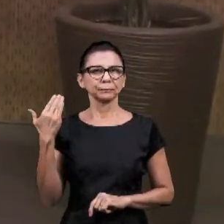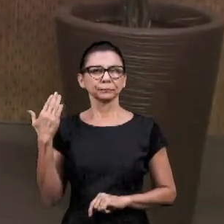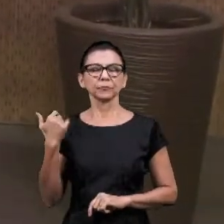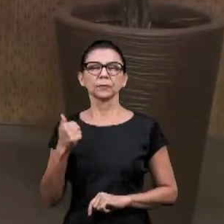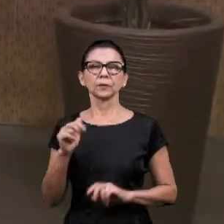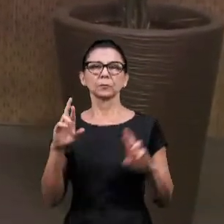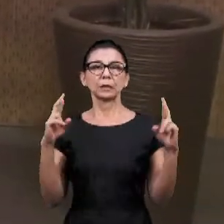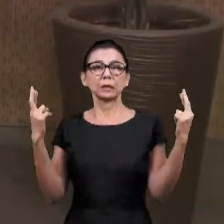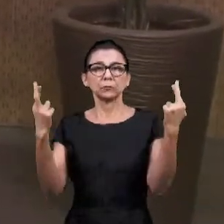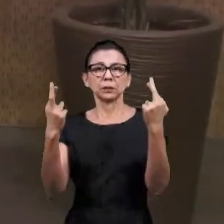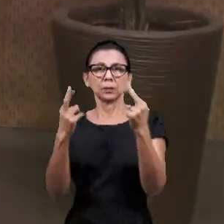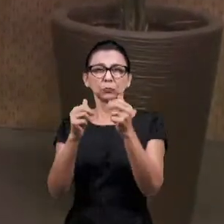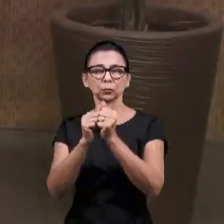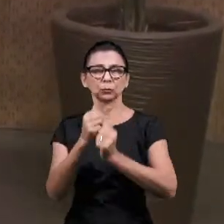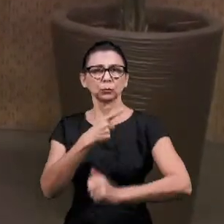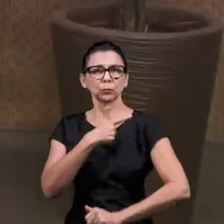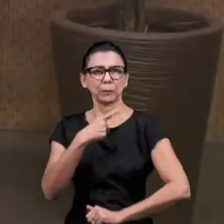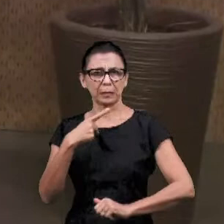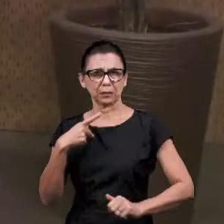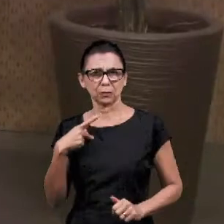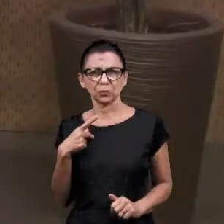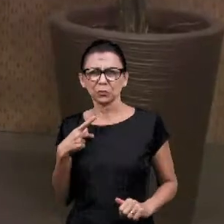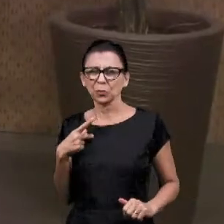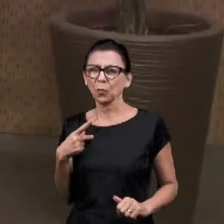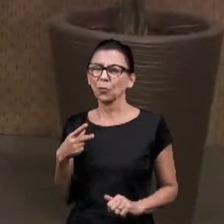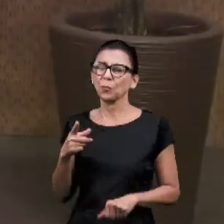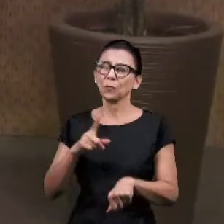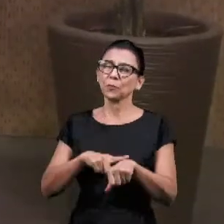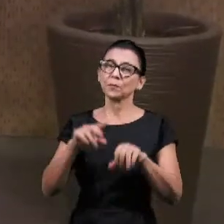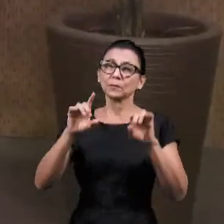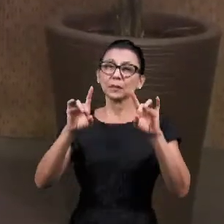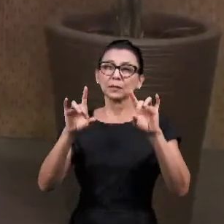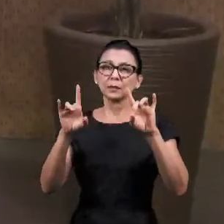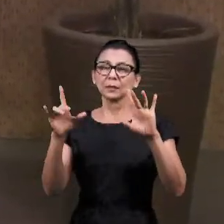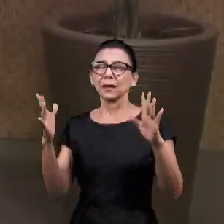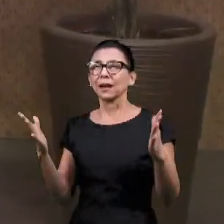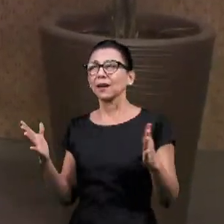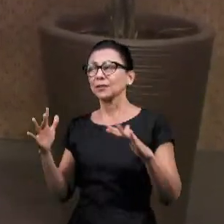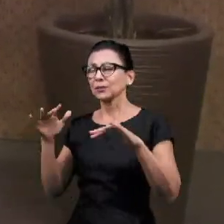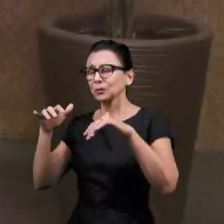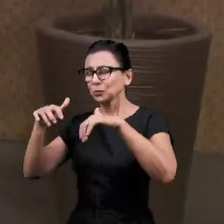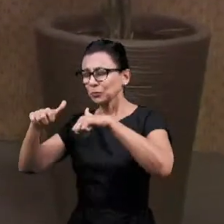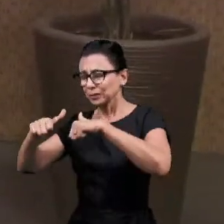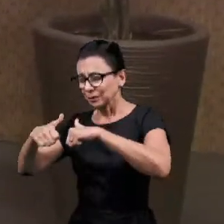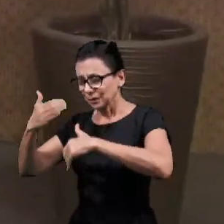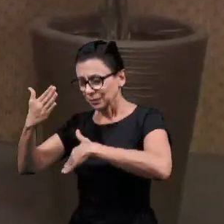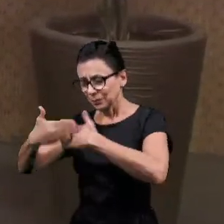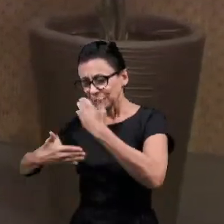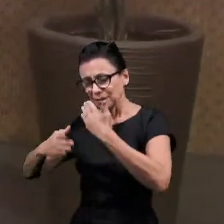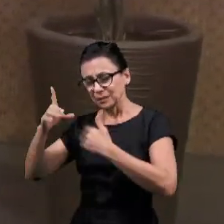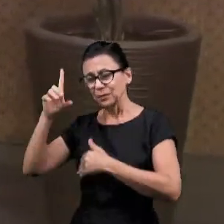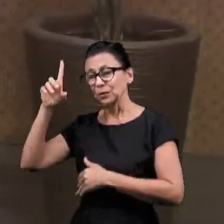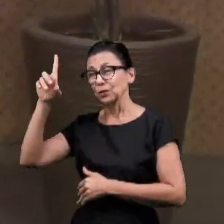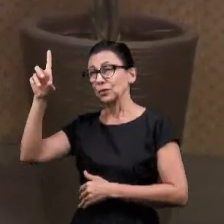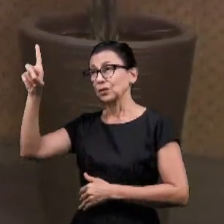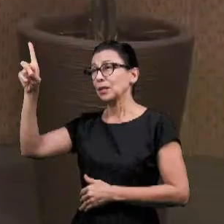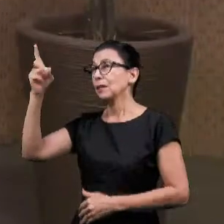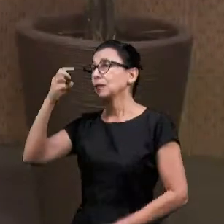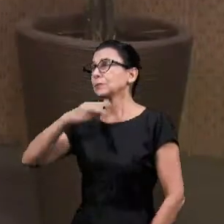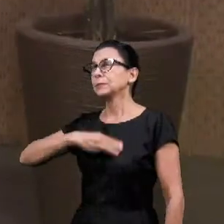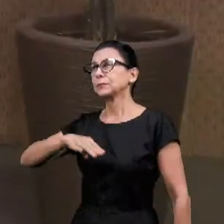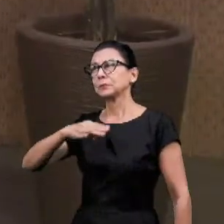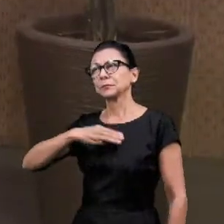de a gente ali se lançar aos pés do Senhor, chorar, Senhor, tem misericórdia de mim, porque eu também tenho luta, também,